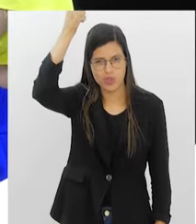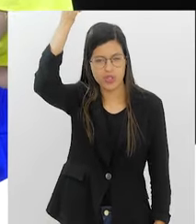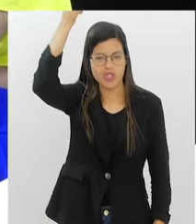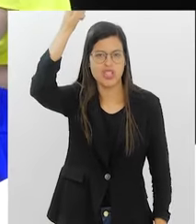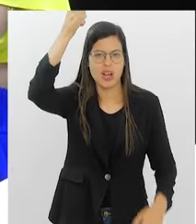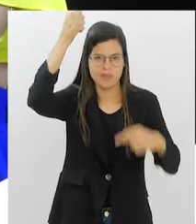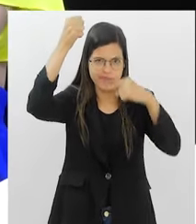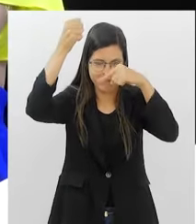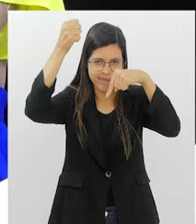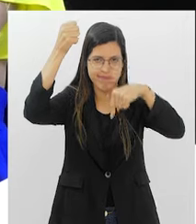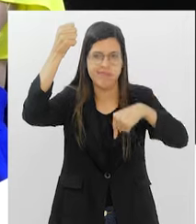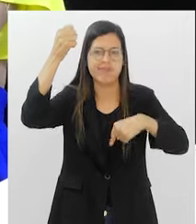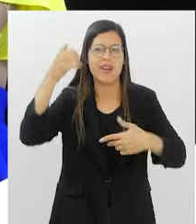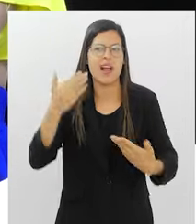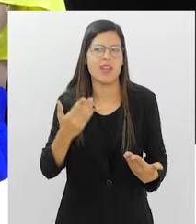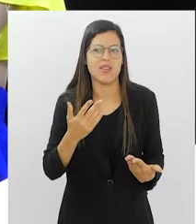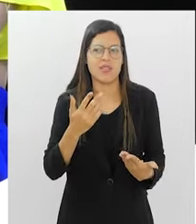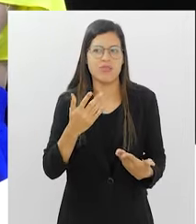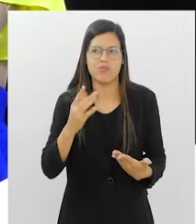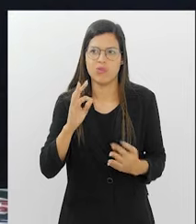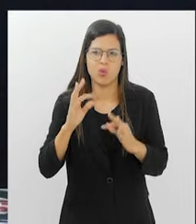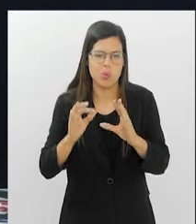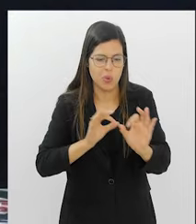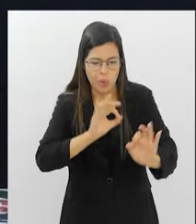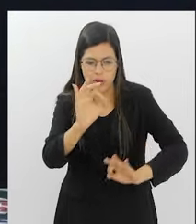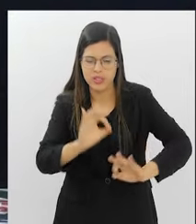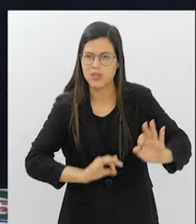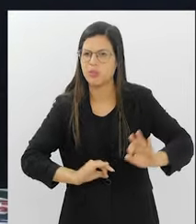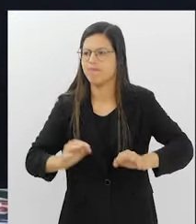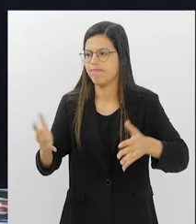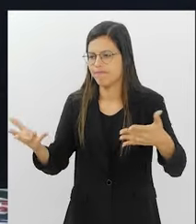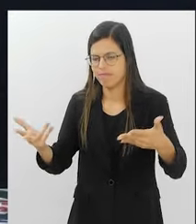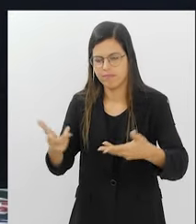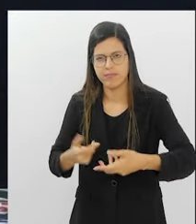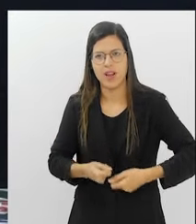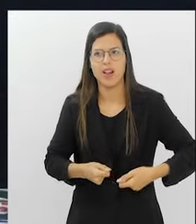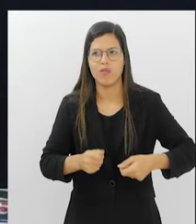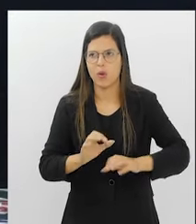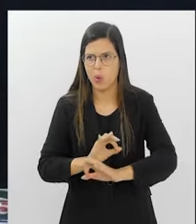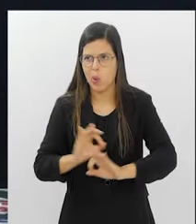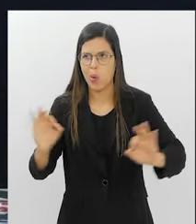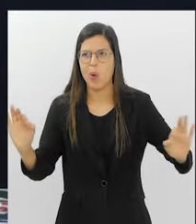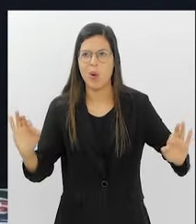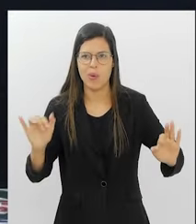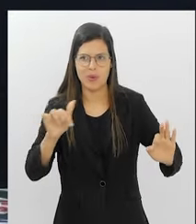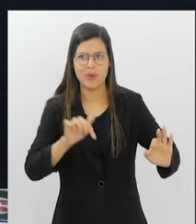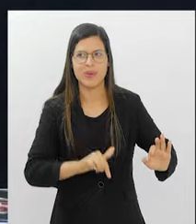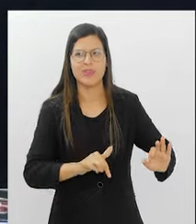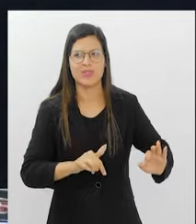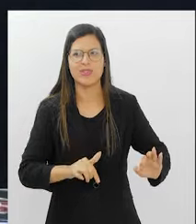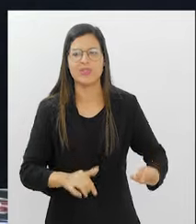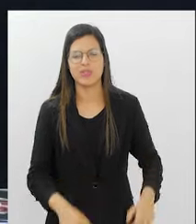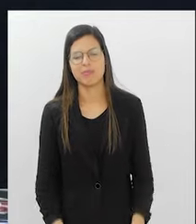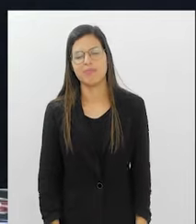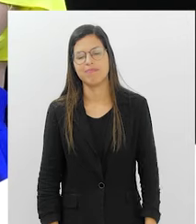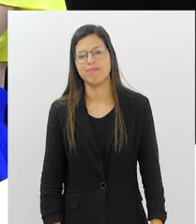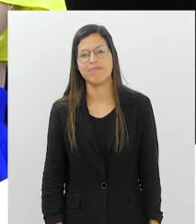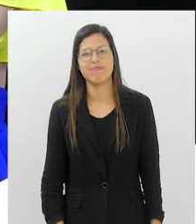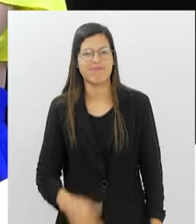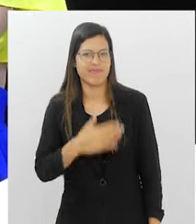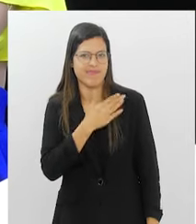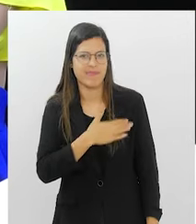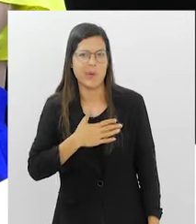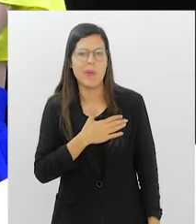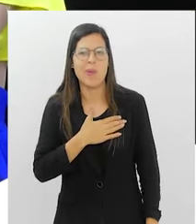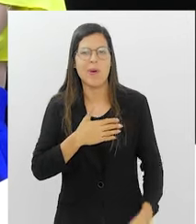no eixo tem que ser esforço capilar aí todo mundo foi correu ar ótimo pequenininha